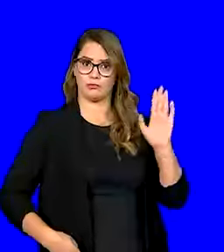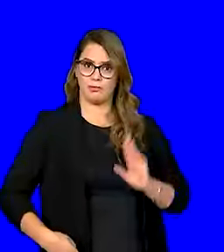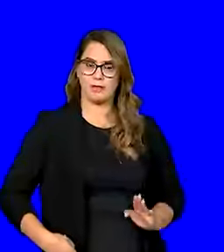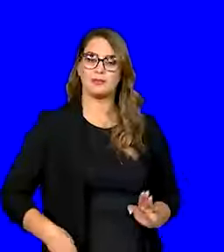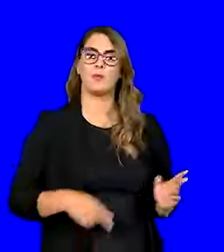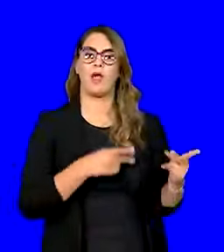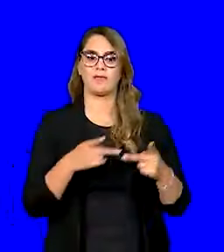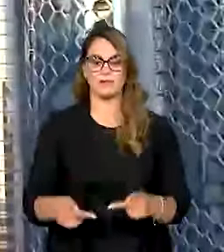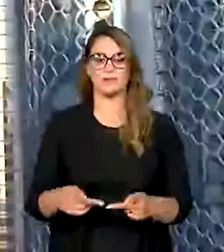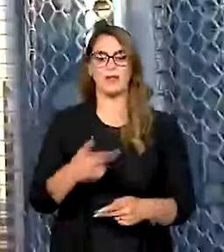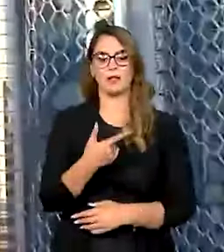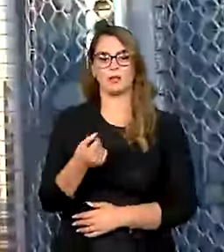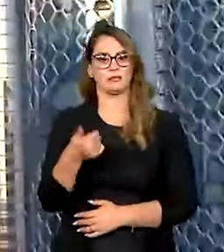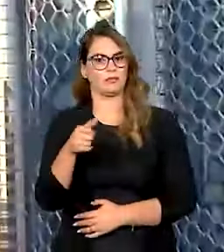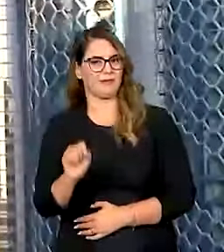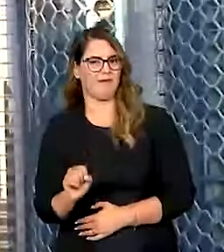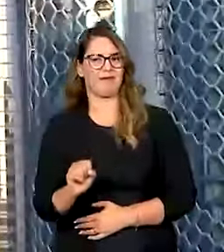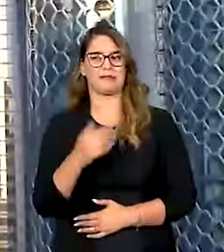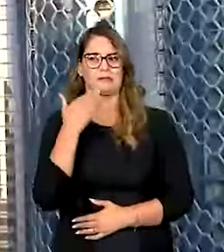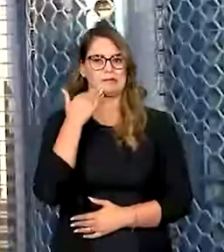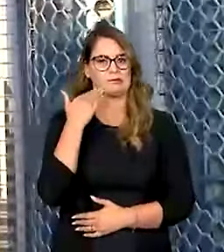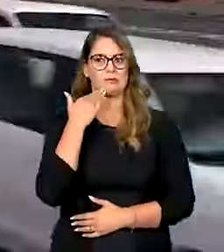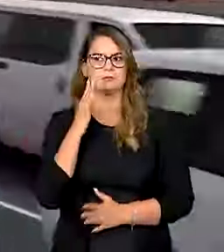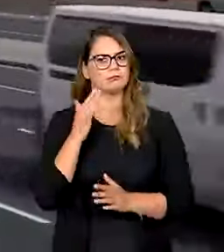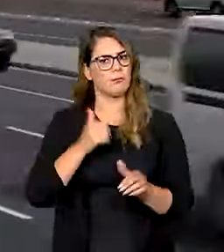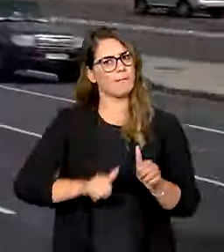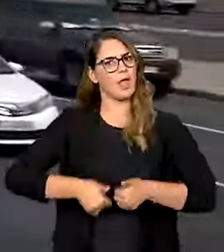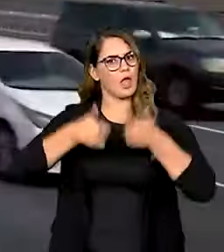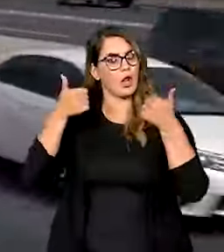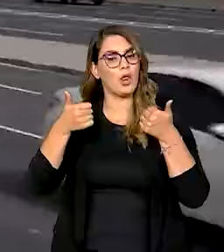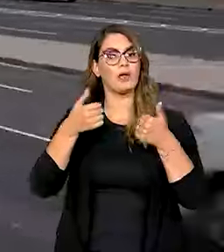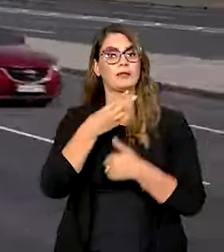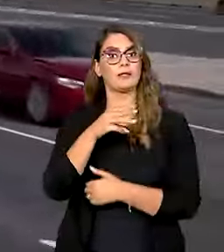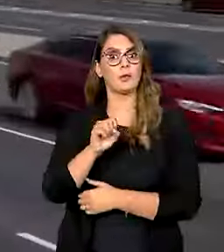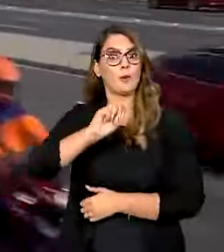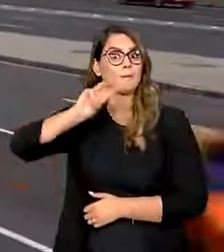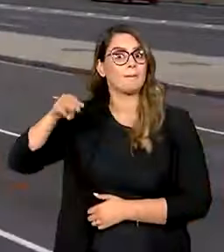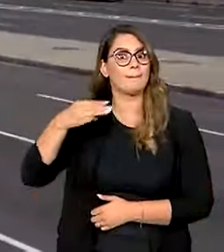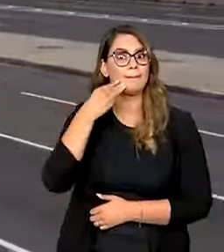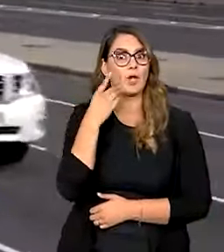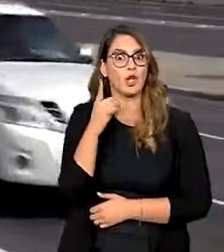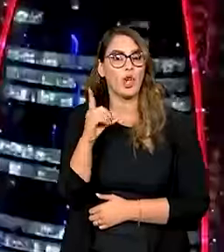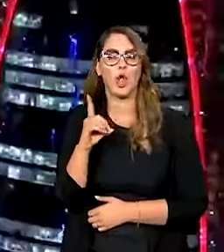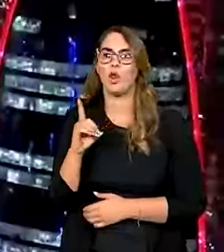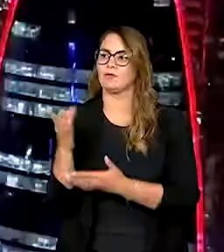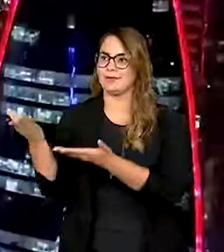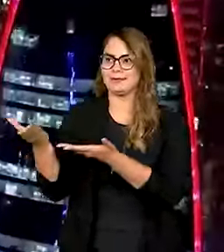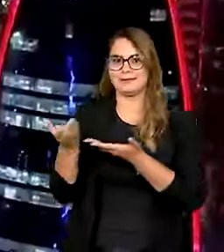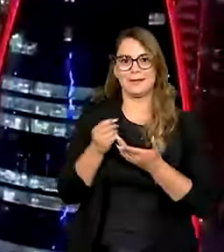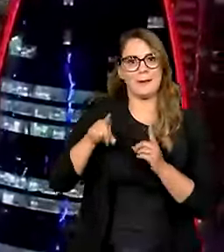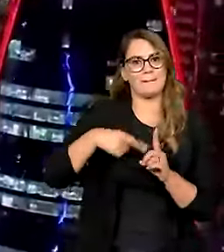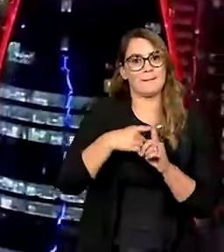em 2010, o que destravou um comércio que de ínfimos 38 milhões de dólares foi catapultado para mais